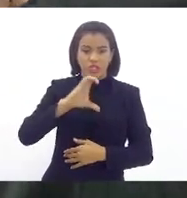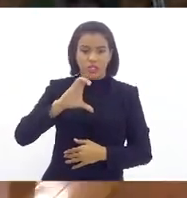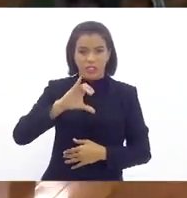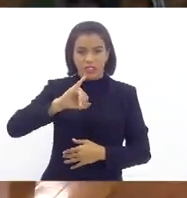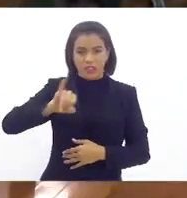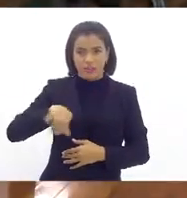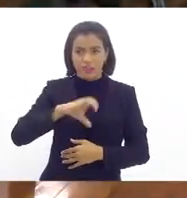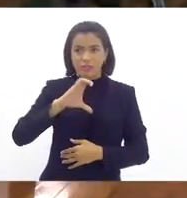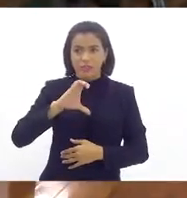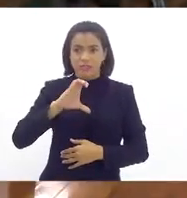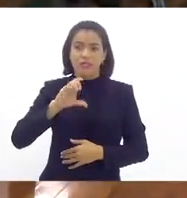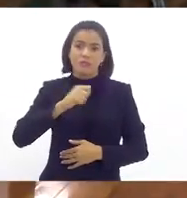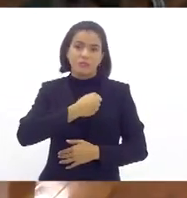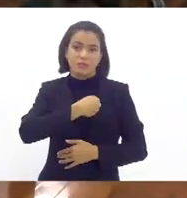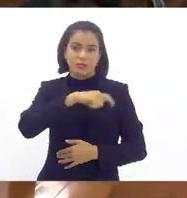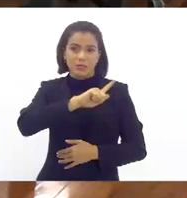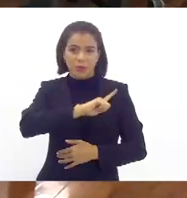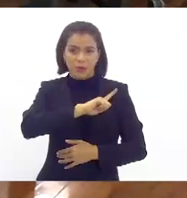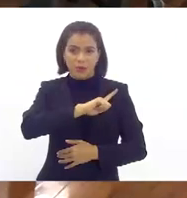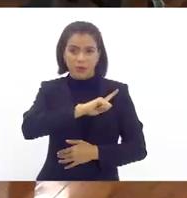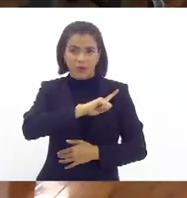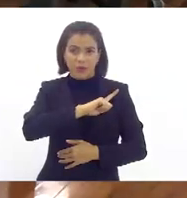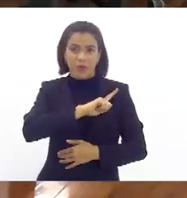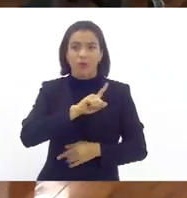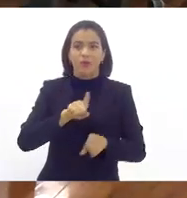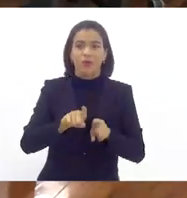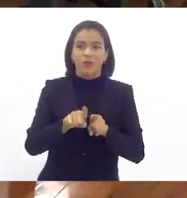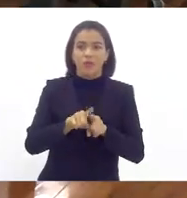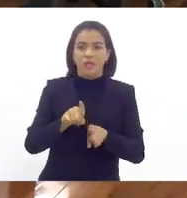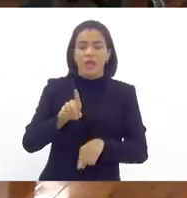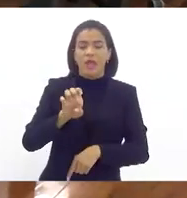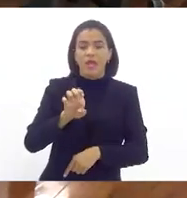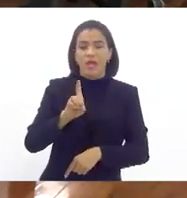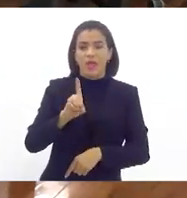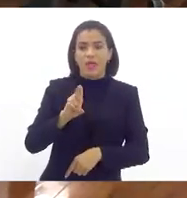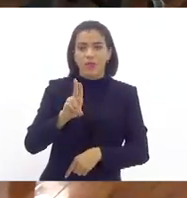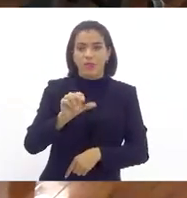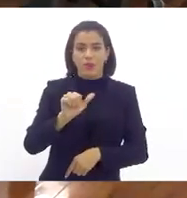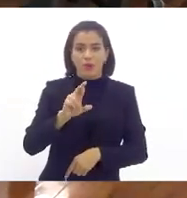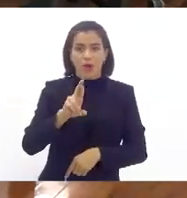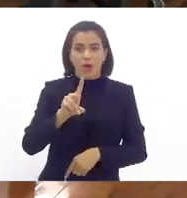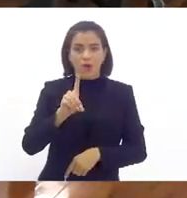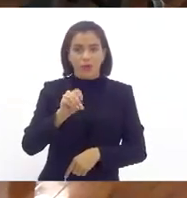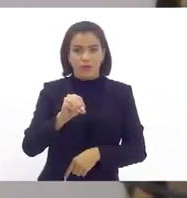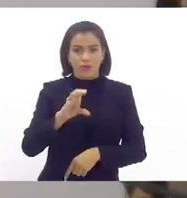Ótimo. Cláudio de São Salo. O Eduardo Coelho, que é do CEP, Rio de Janeiro.